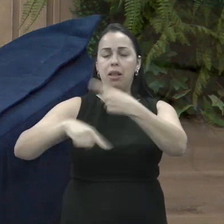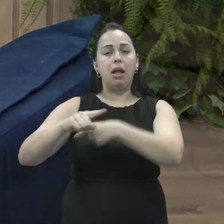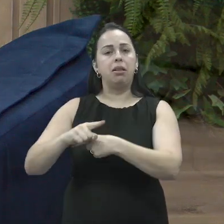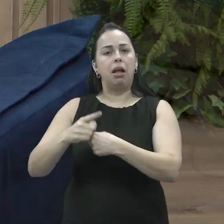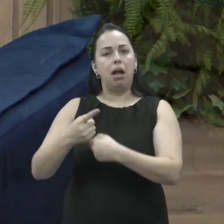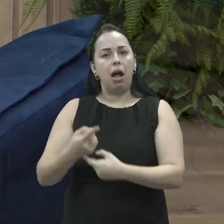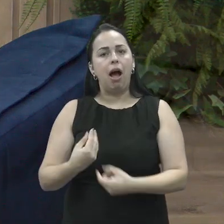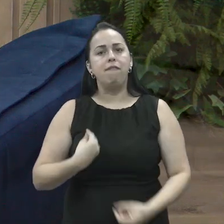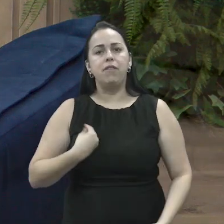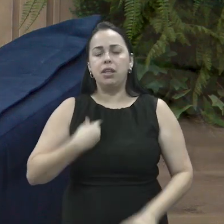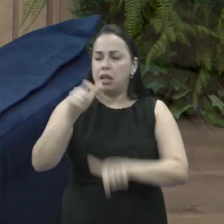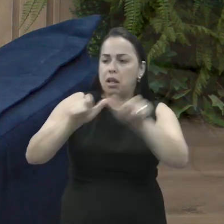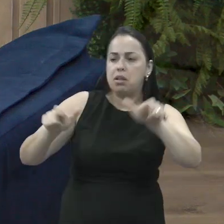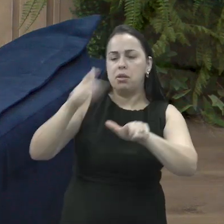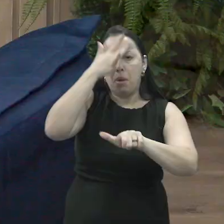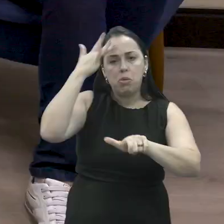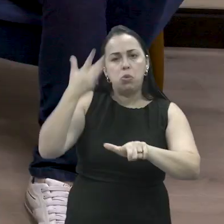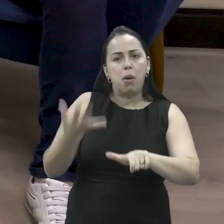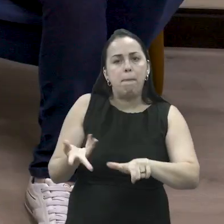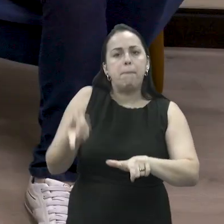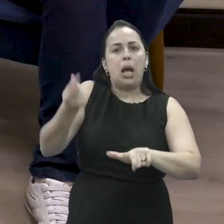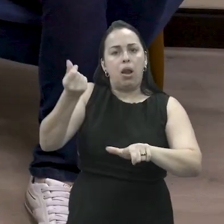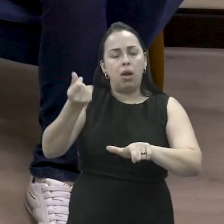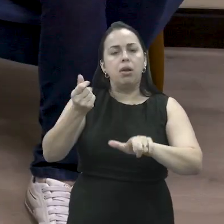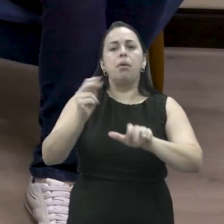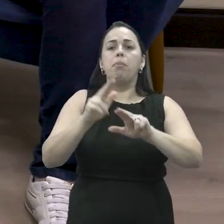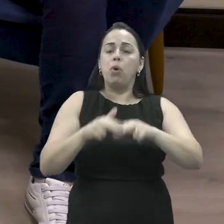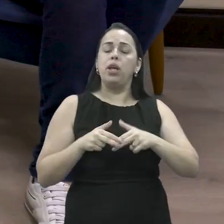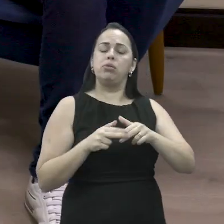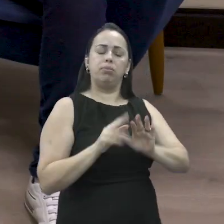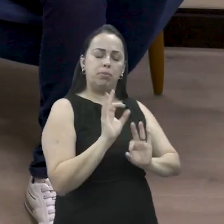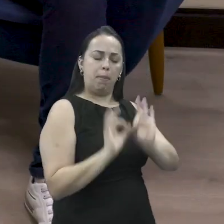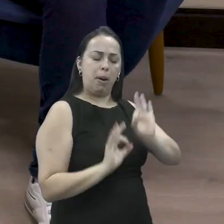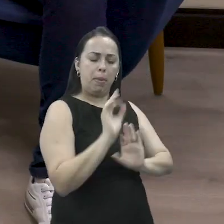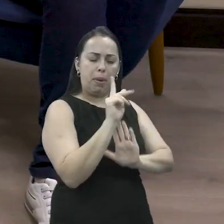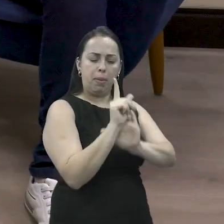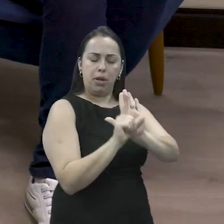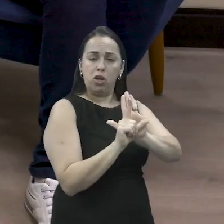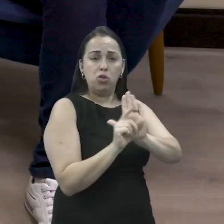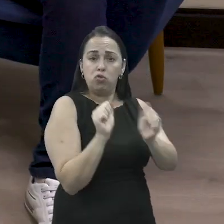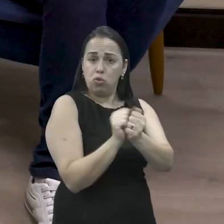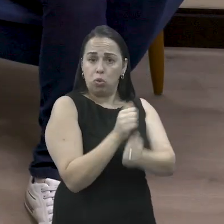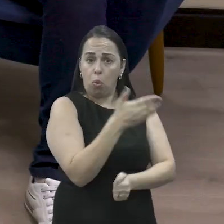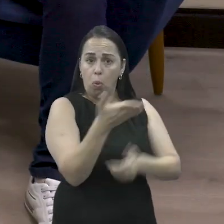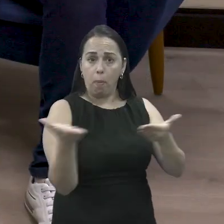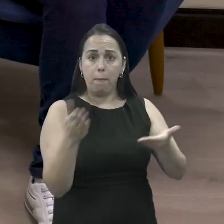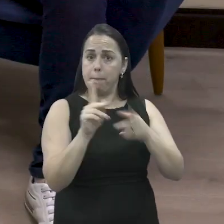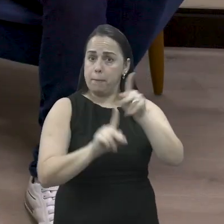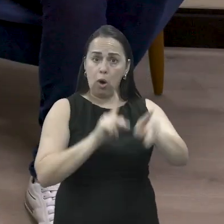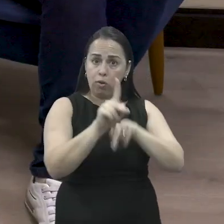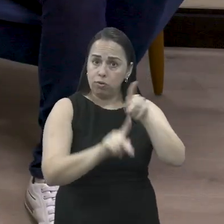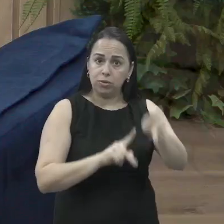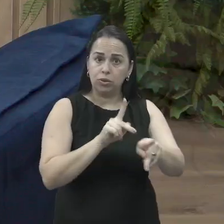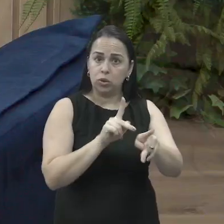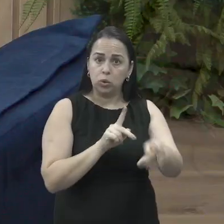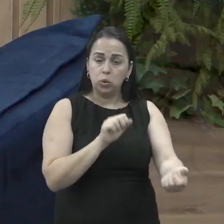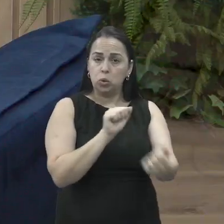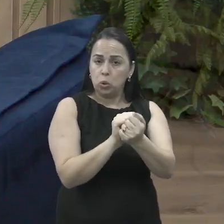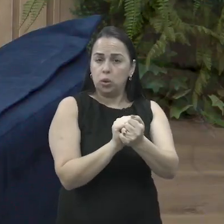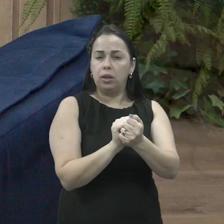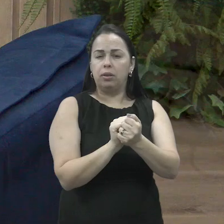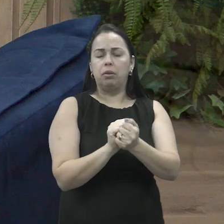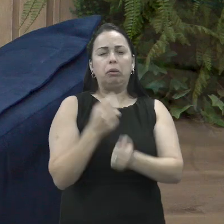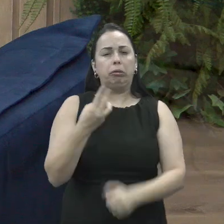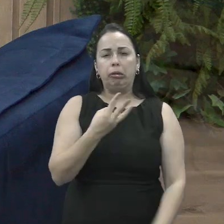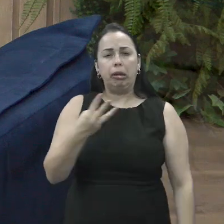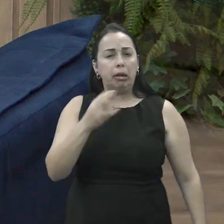desenvolver a cidade, a qualidade de vida da cidade. Esses projetos são projetos que a gente desenvolve junto com a população, Acho